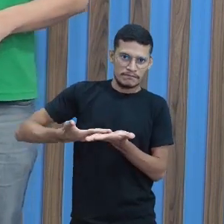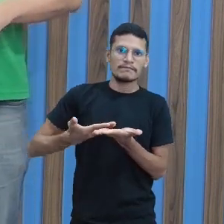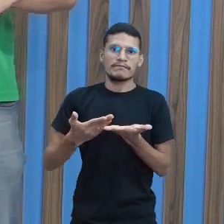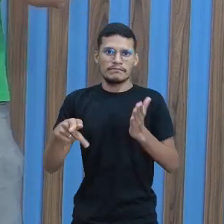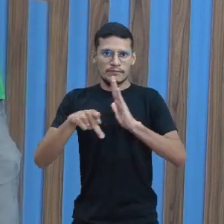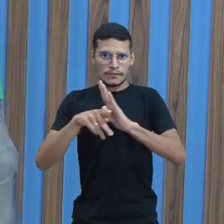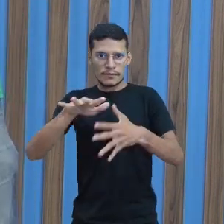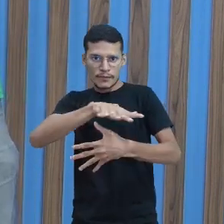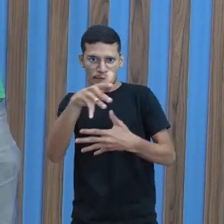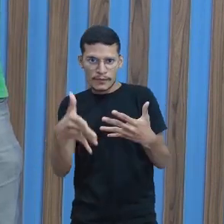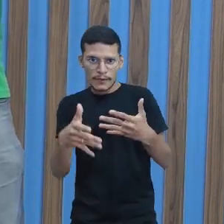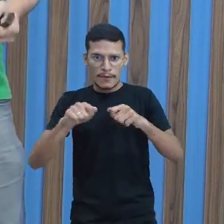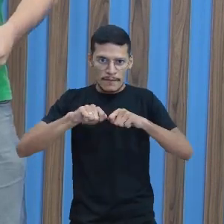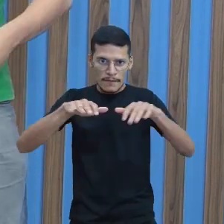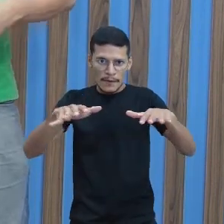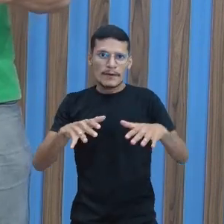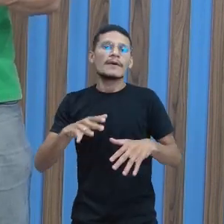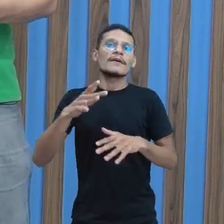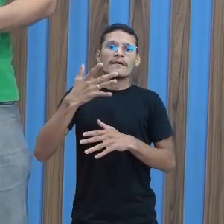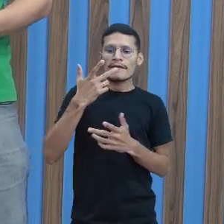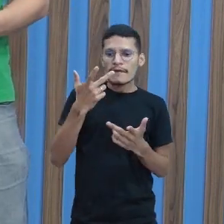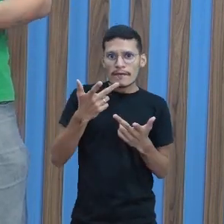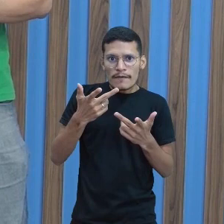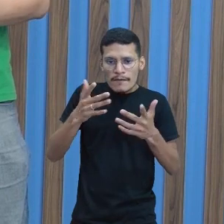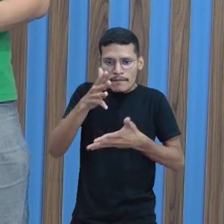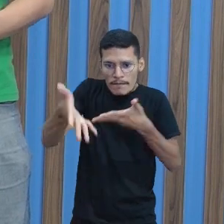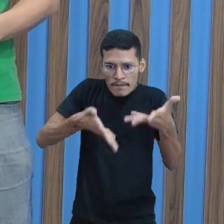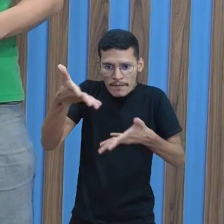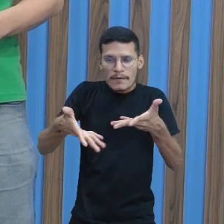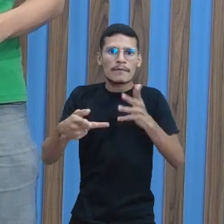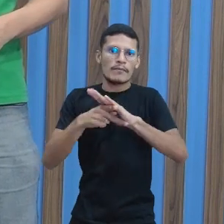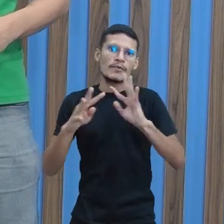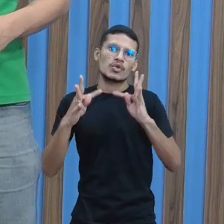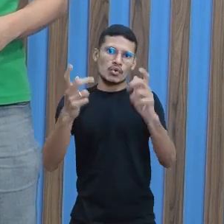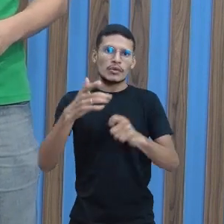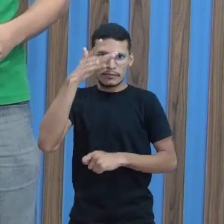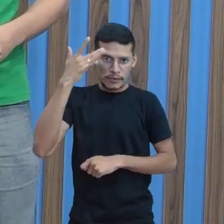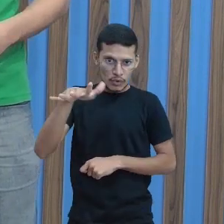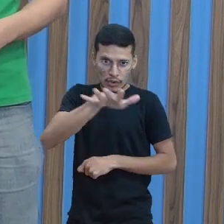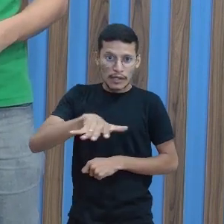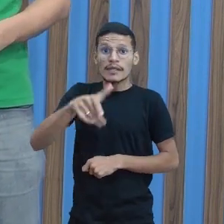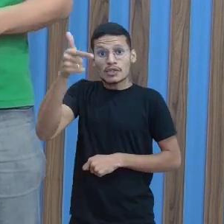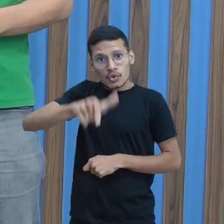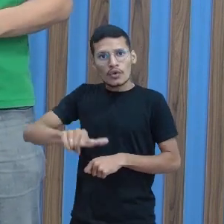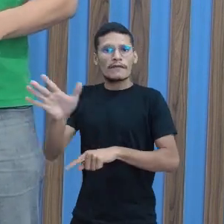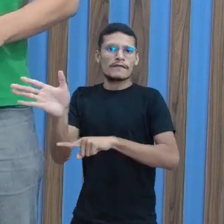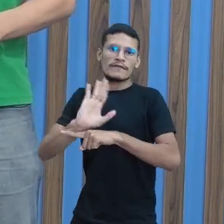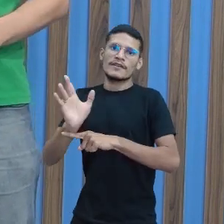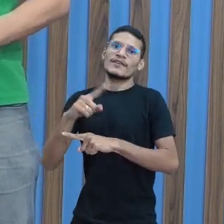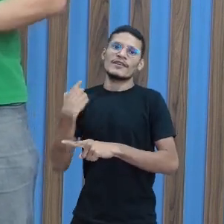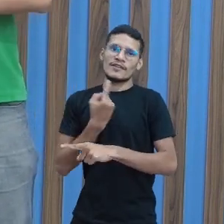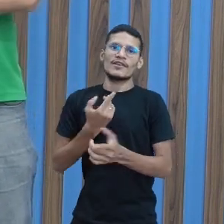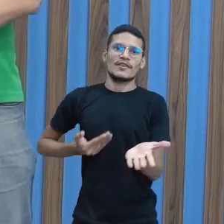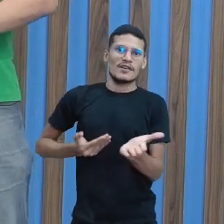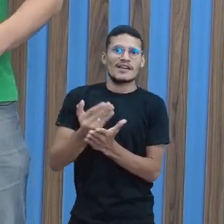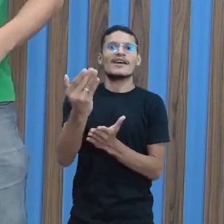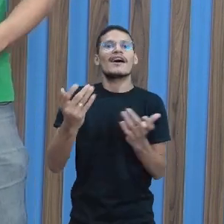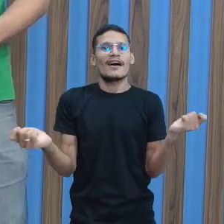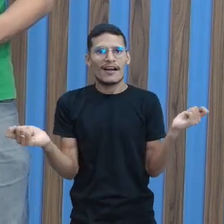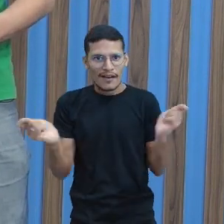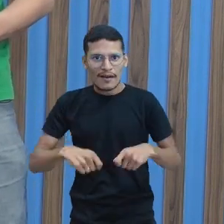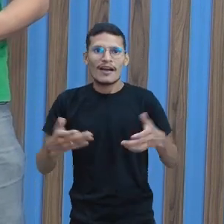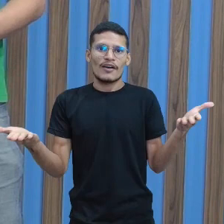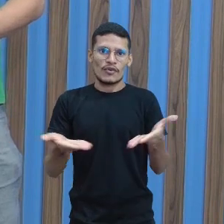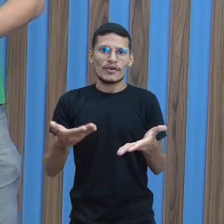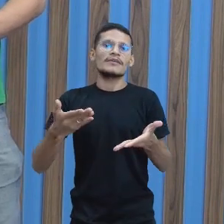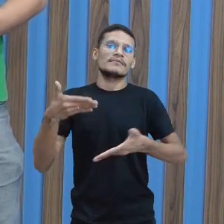né, podendo falar para todos, tá certo? E todas. Então vamos embora, eu vou chamar o vídeo novamente, a gente vai começar, e aí já com a